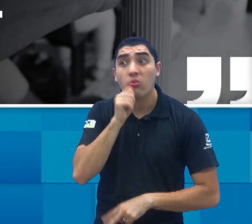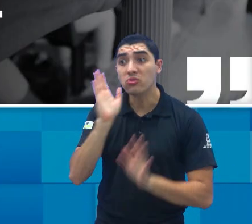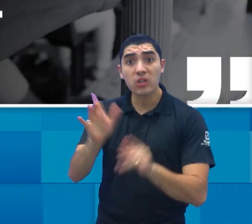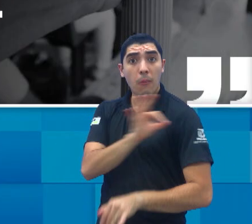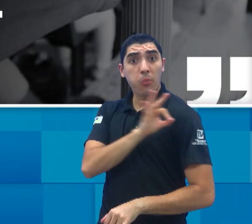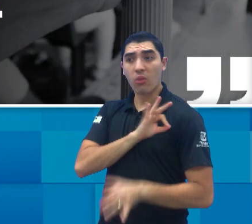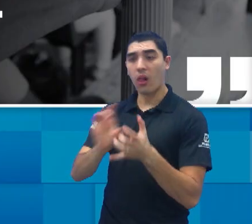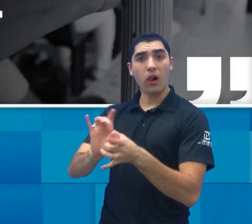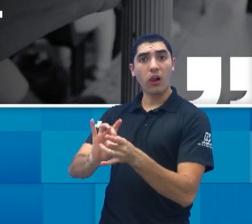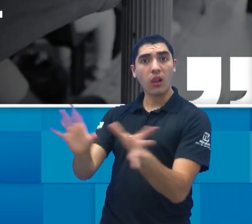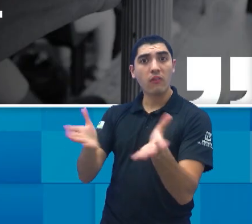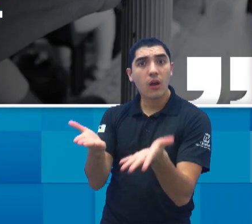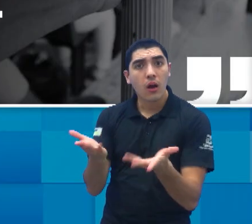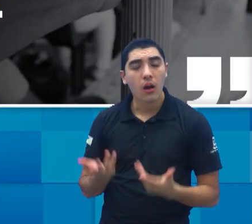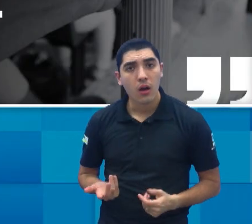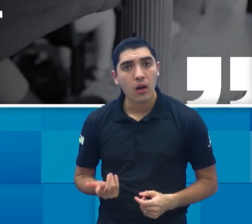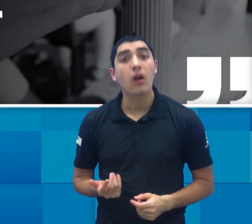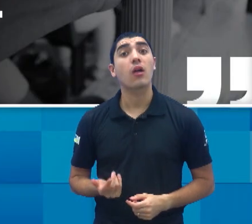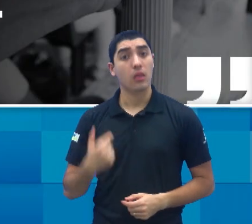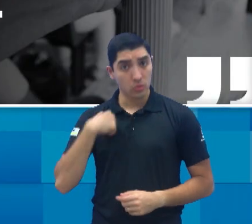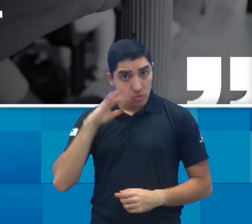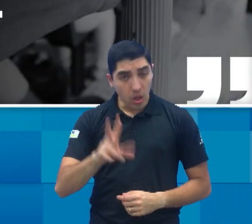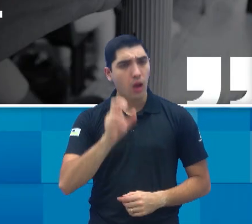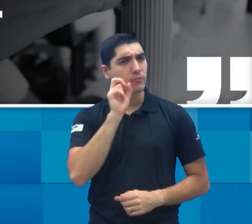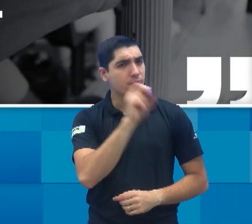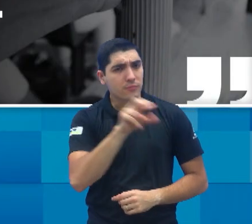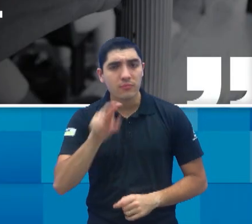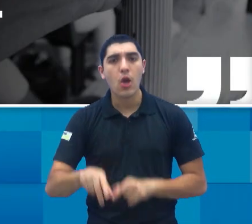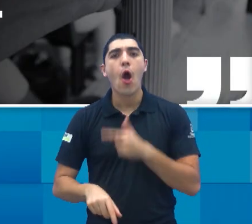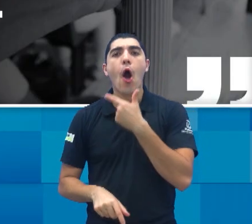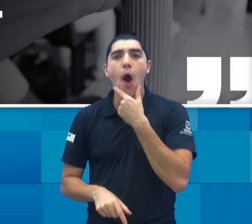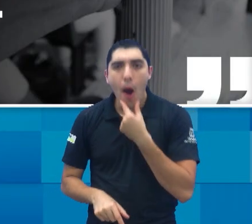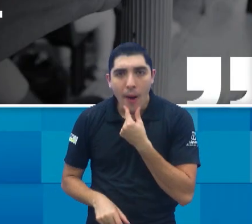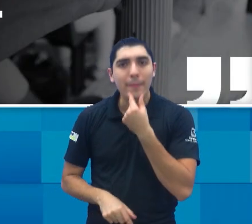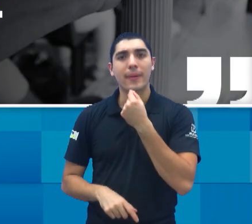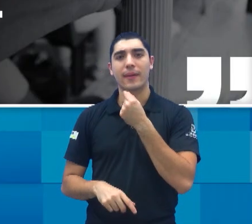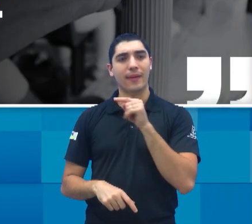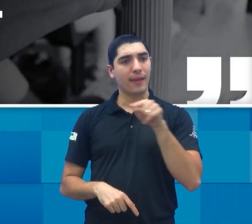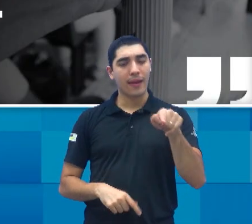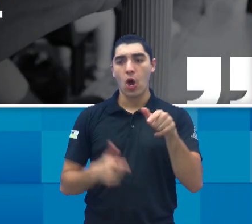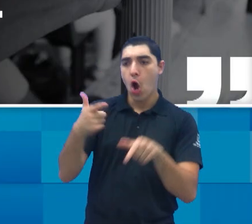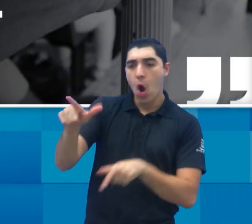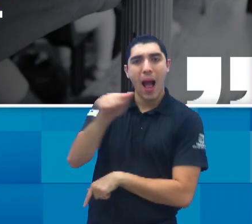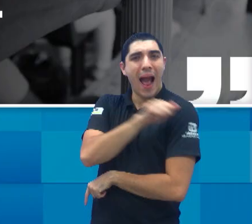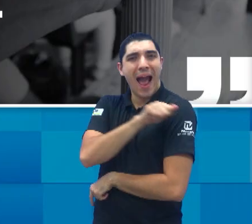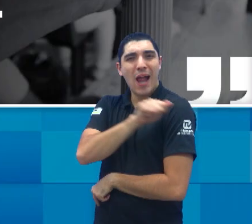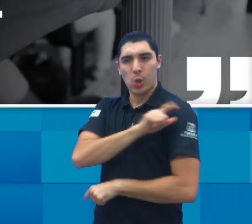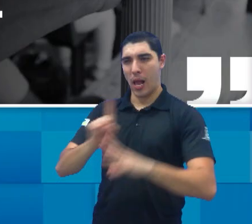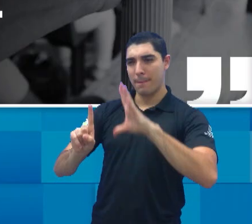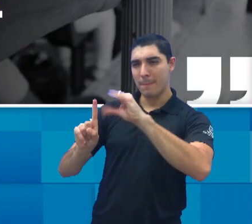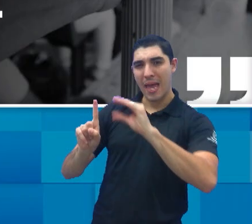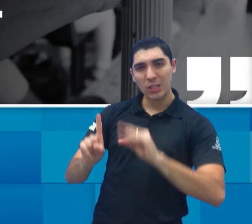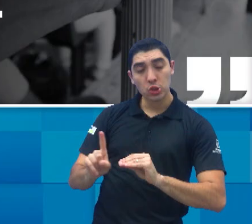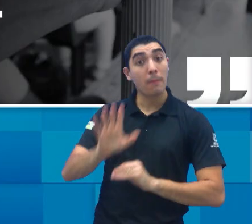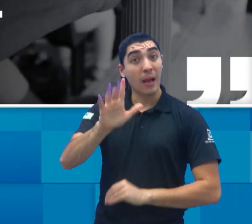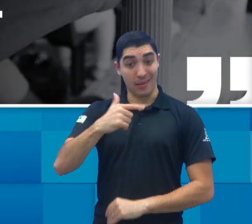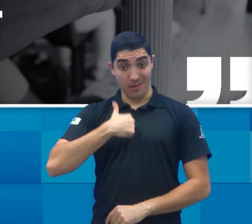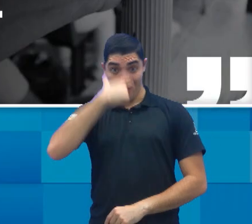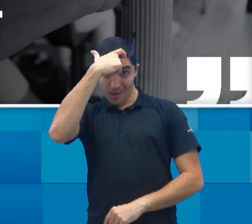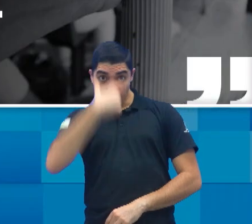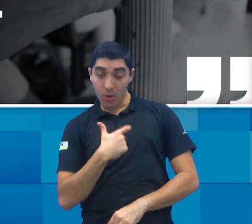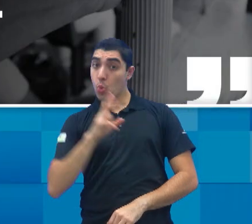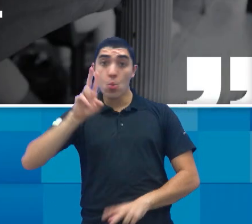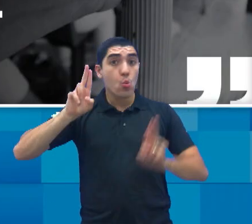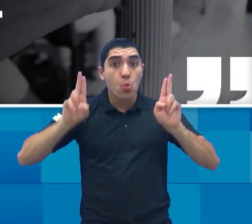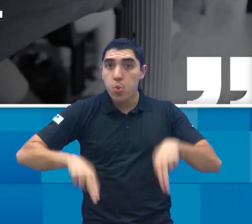tinha presenciado homens importunarem estudantes, mas nunca tinha sido vítima. Fica